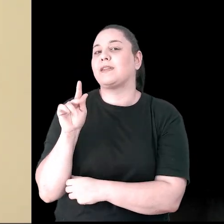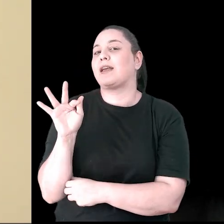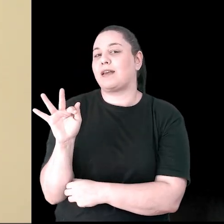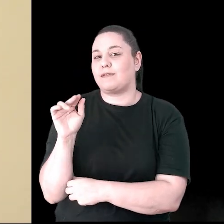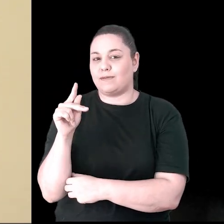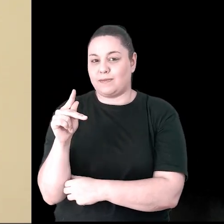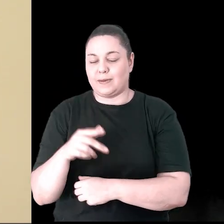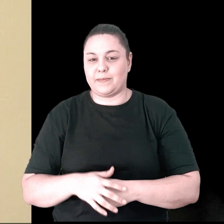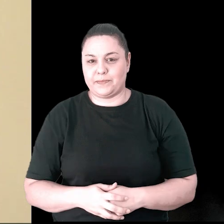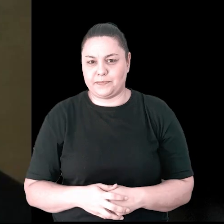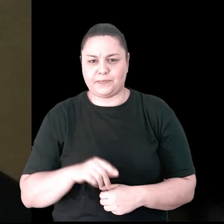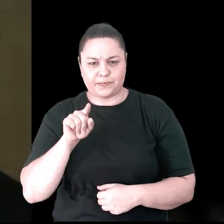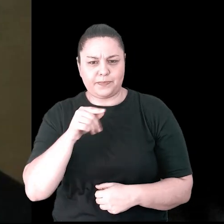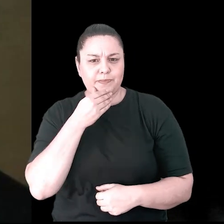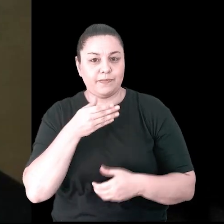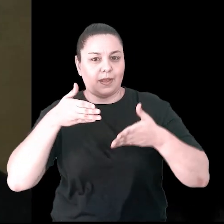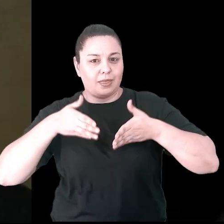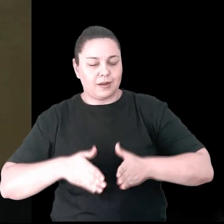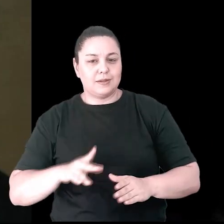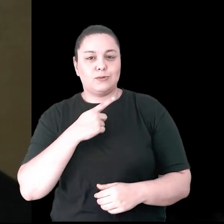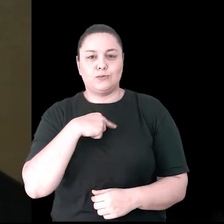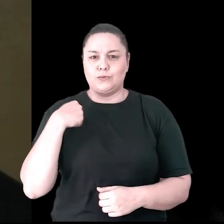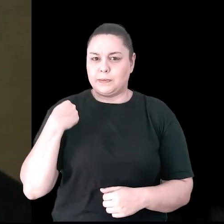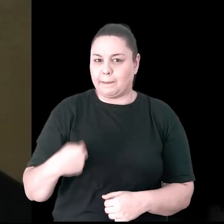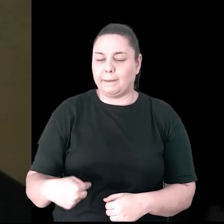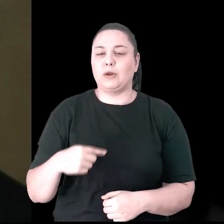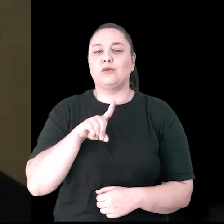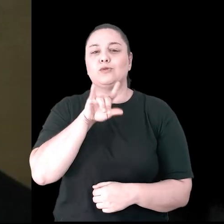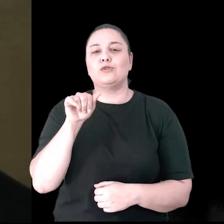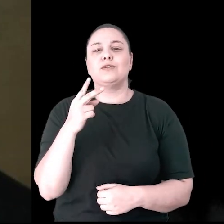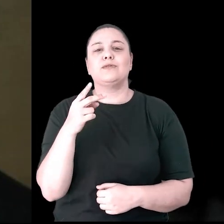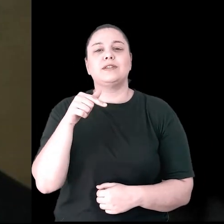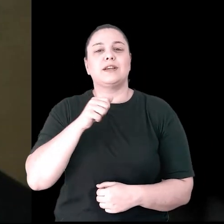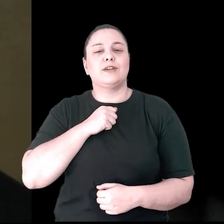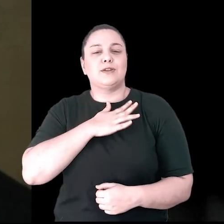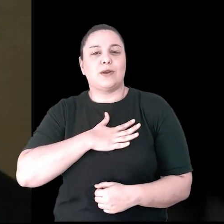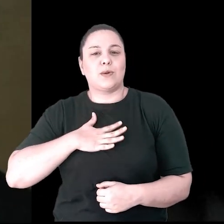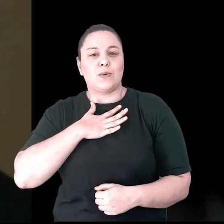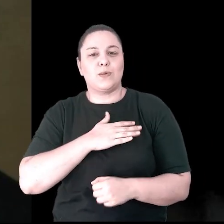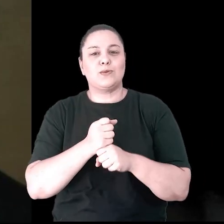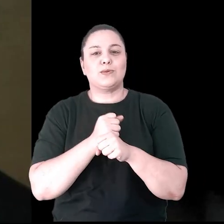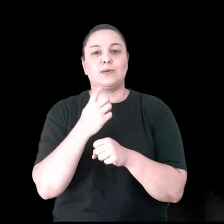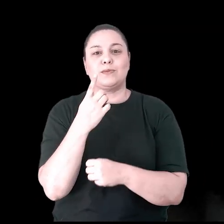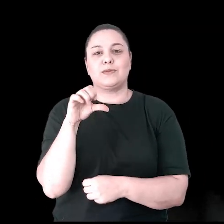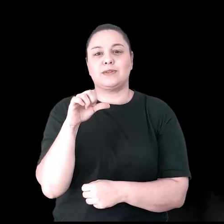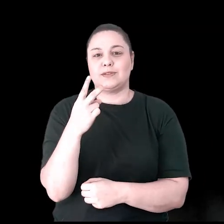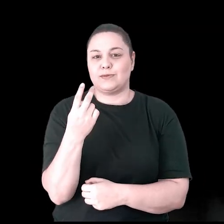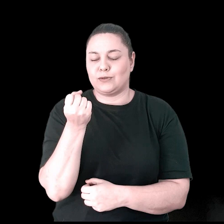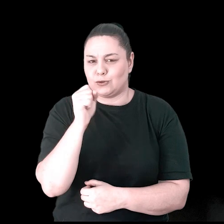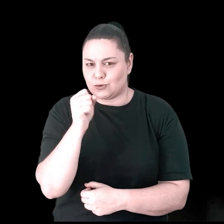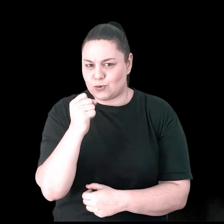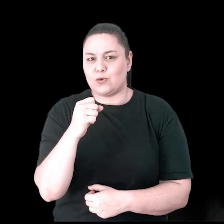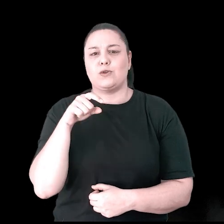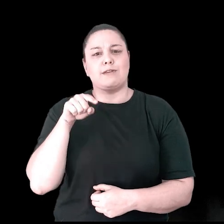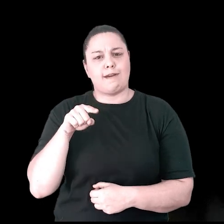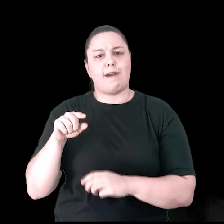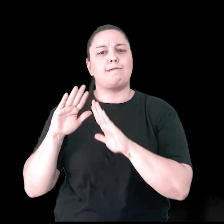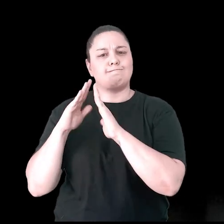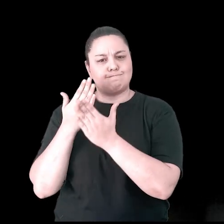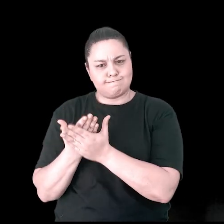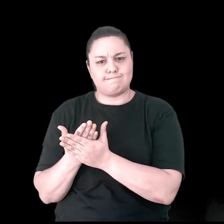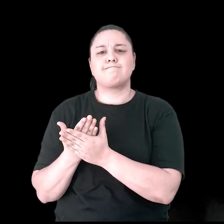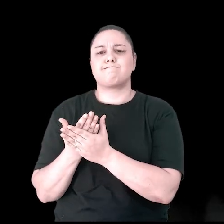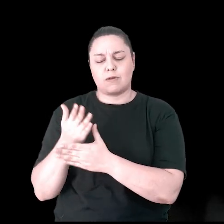a GFP. Osamu Shimomura nasceu em Kyoto, no Japão, em 27 de agosto de 1928.